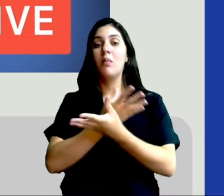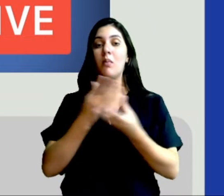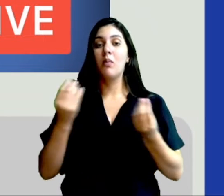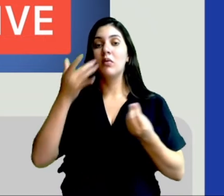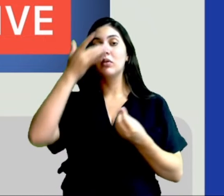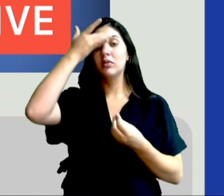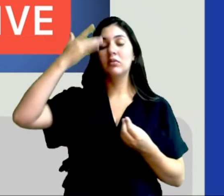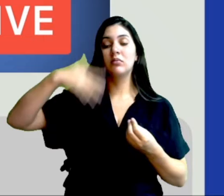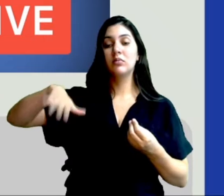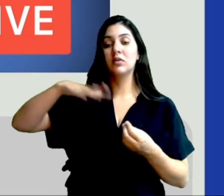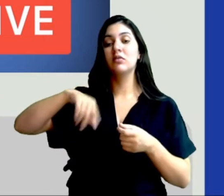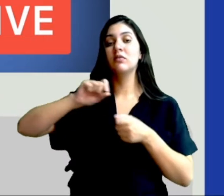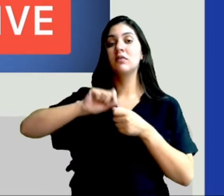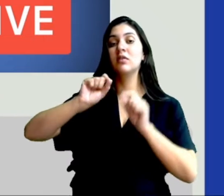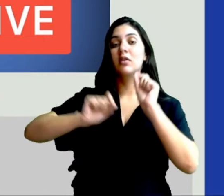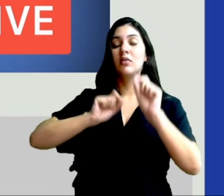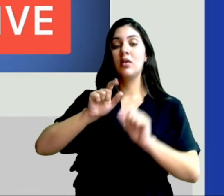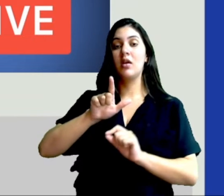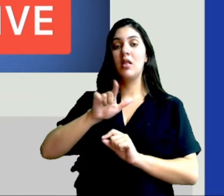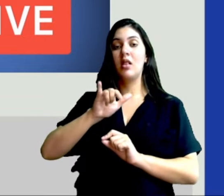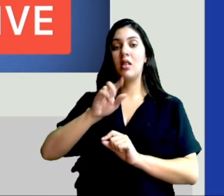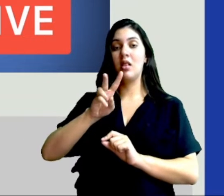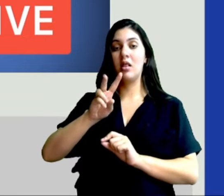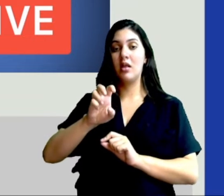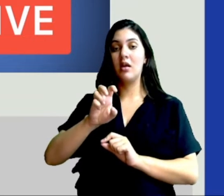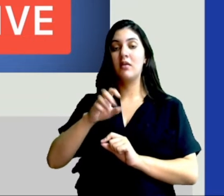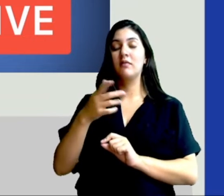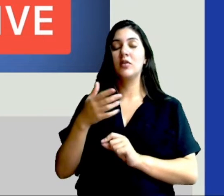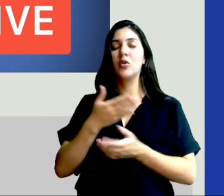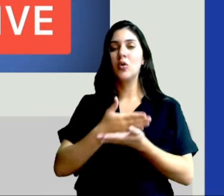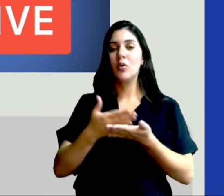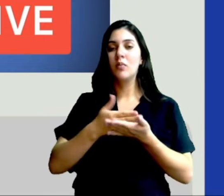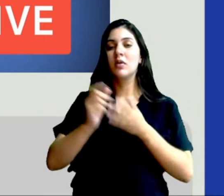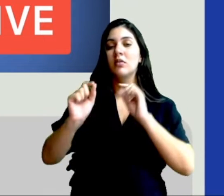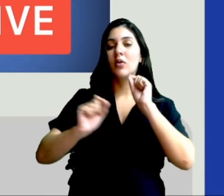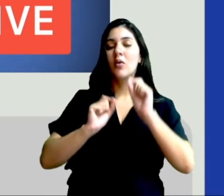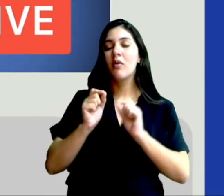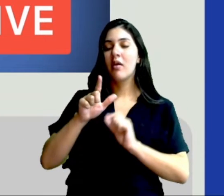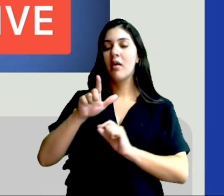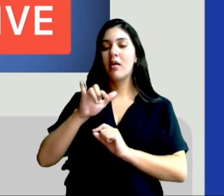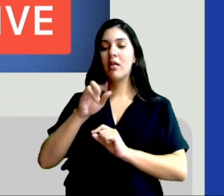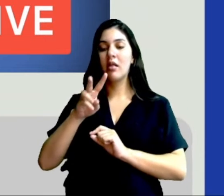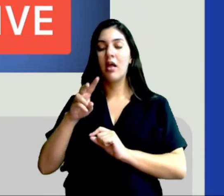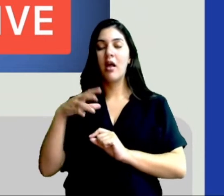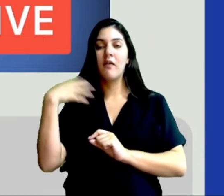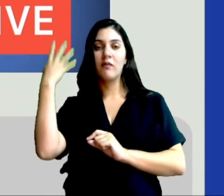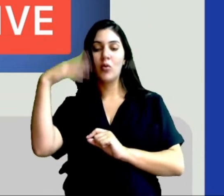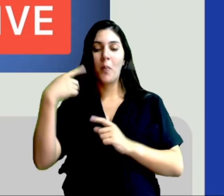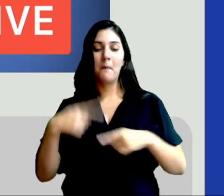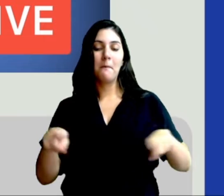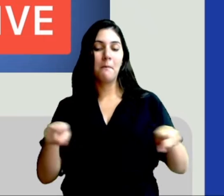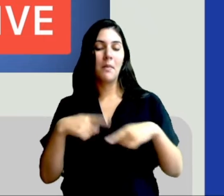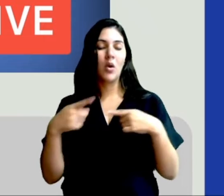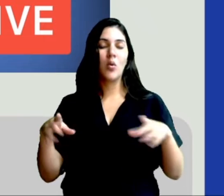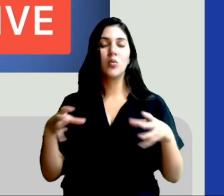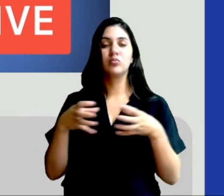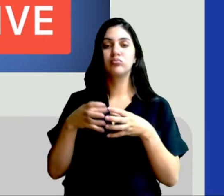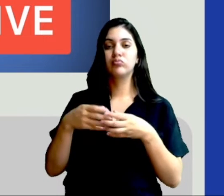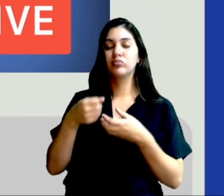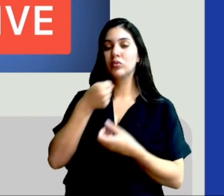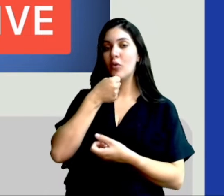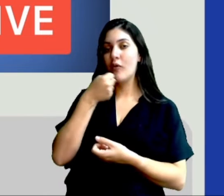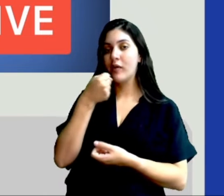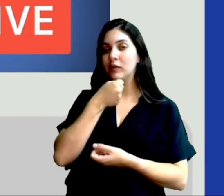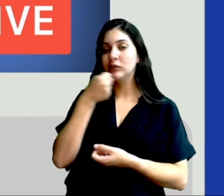Muitas pessoas fizeram live. Começou muito aí com aquelas lives dos músicos, né? Das bandas, dos cantores